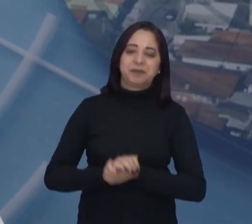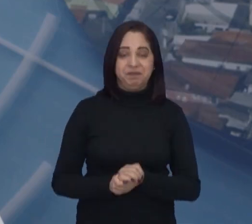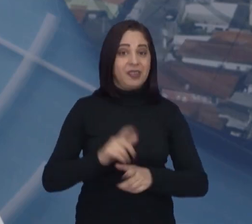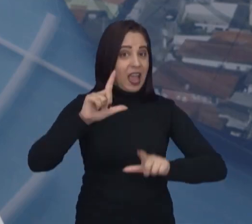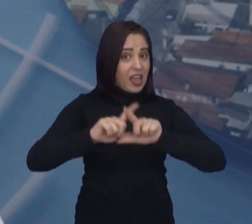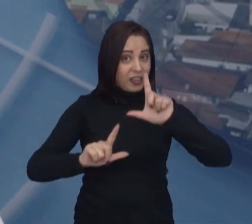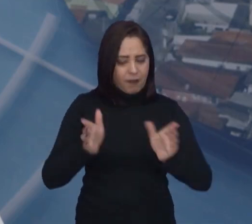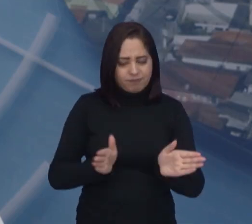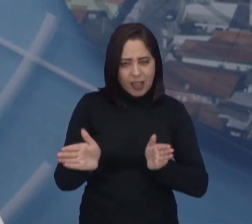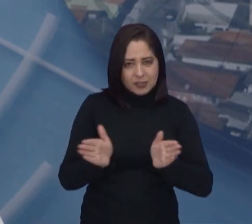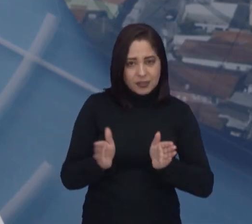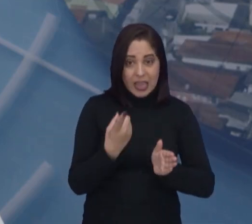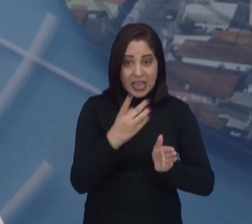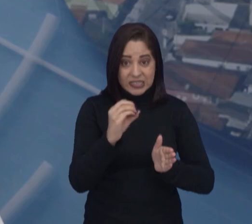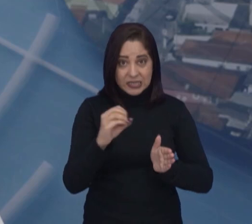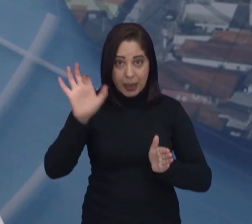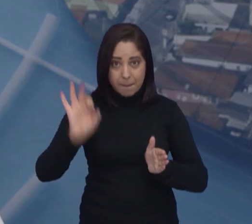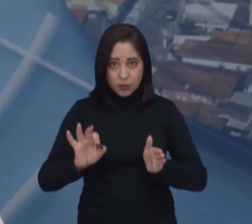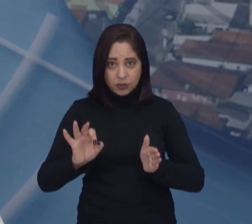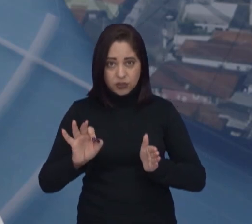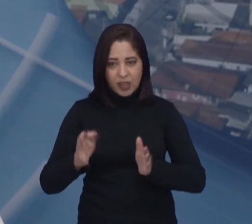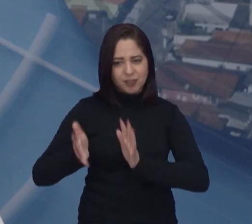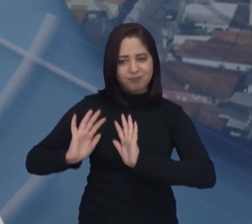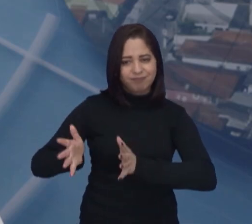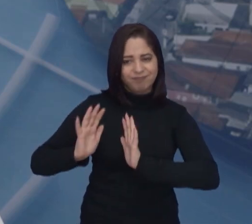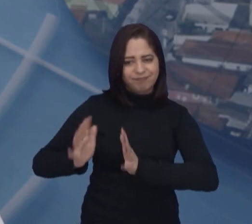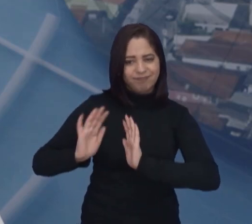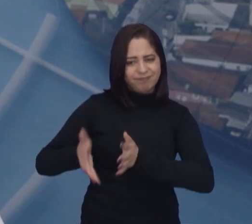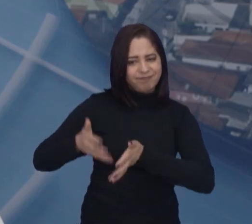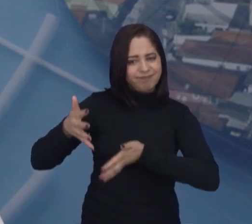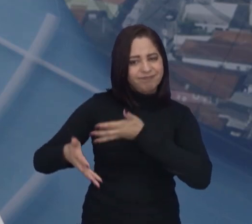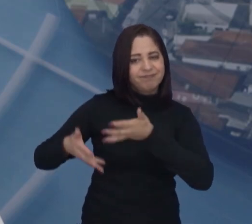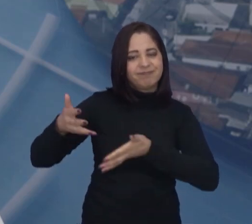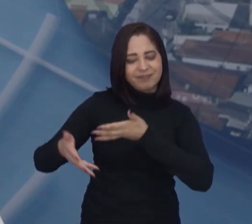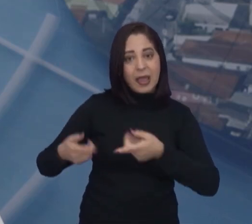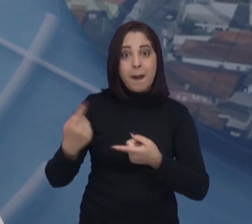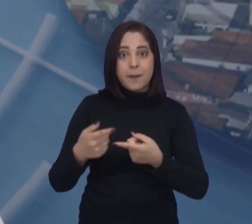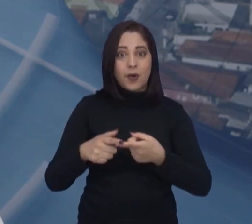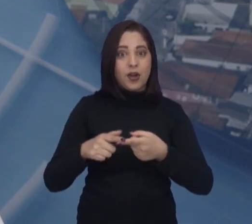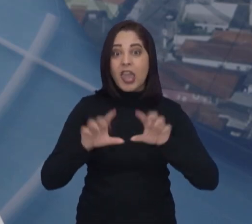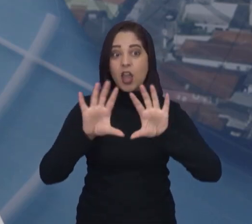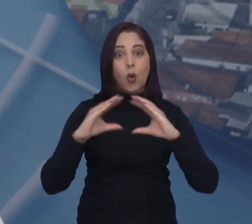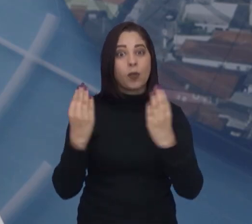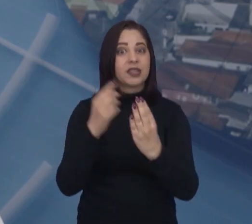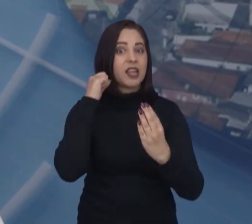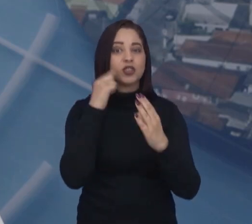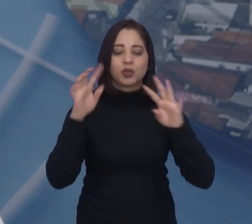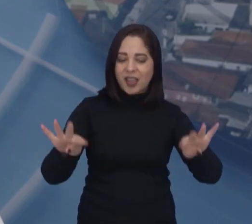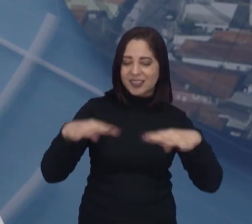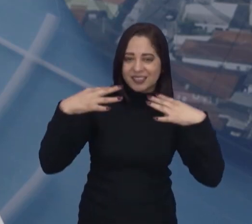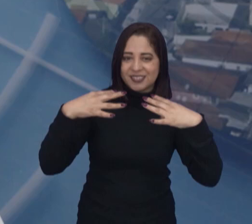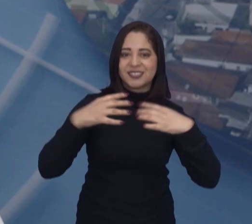pela acessibilidade e dando oportunidade de todo mundo poder assistir a nossa programação. É isso,